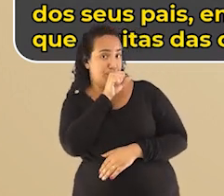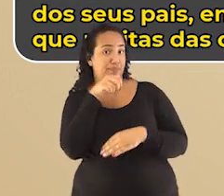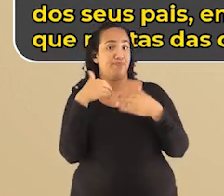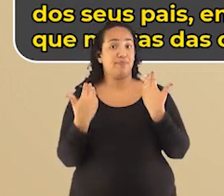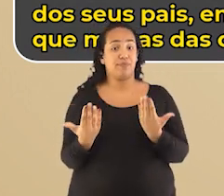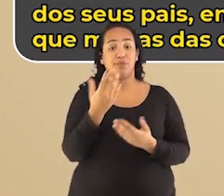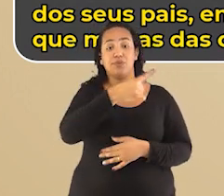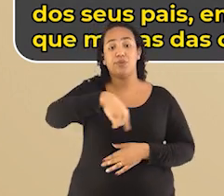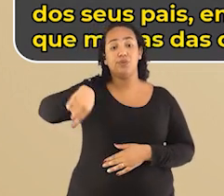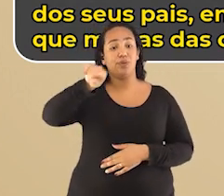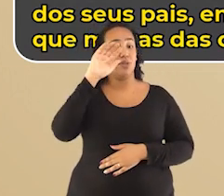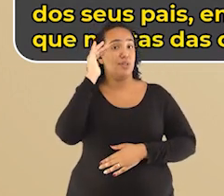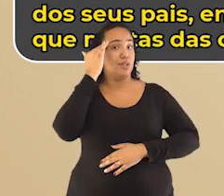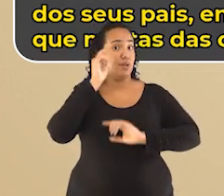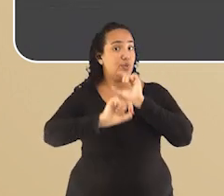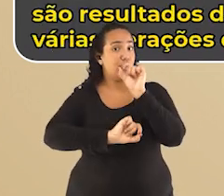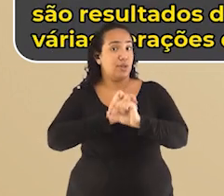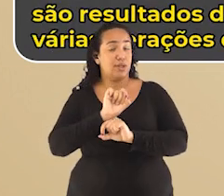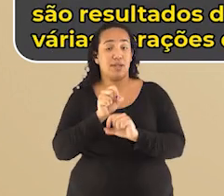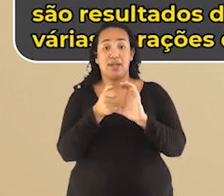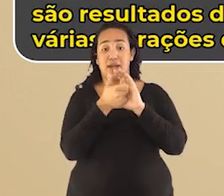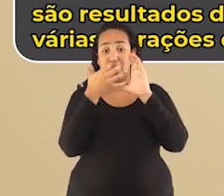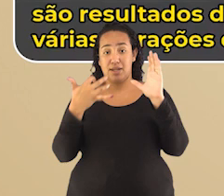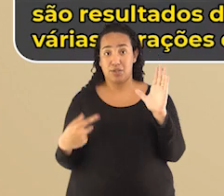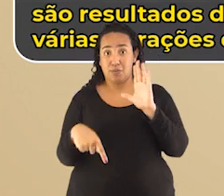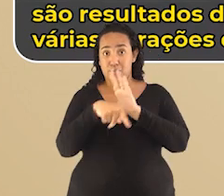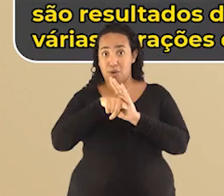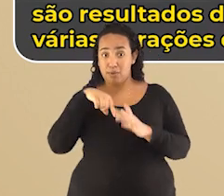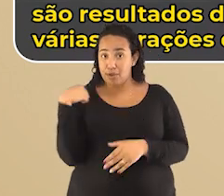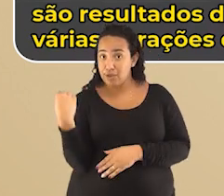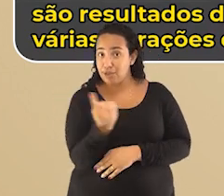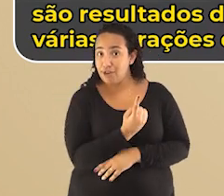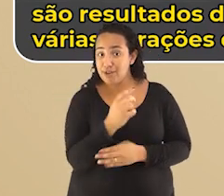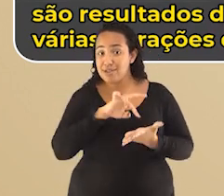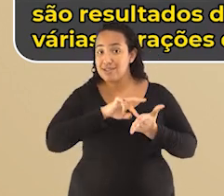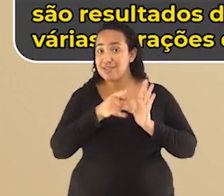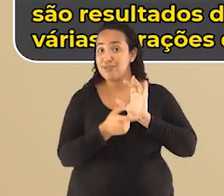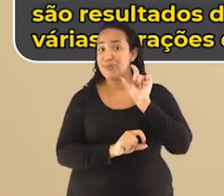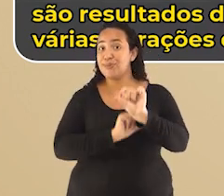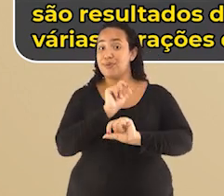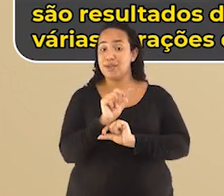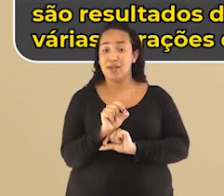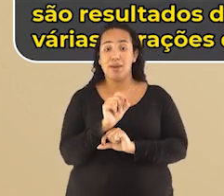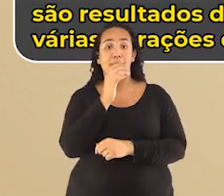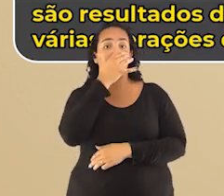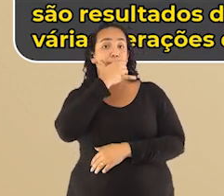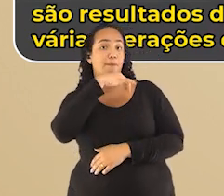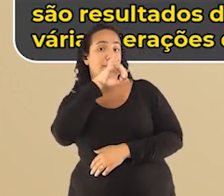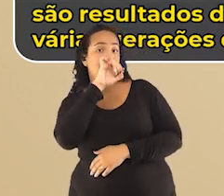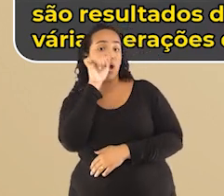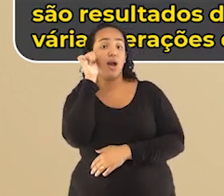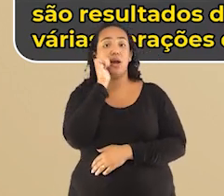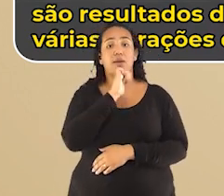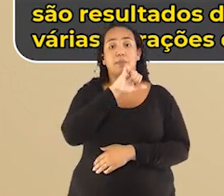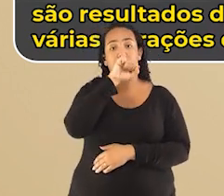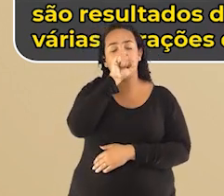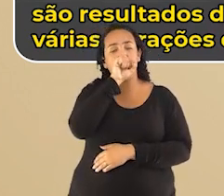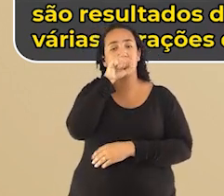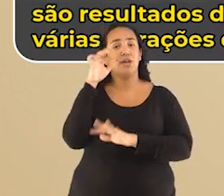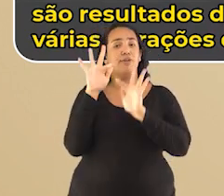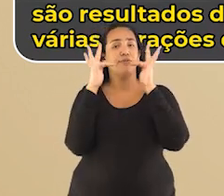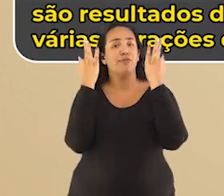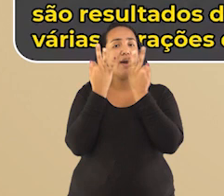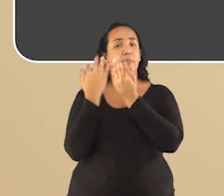podemos entender que muitas das características que nós temos são resultado de misturas que aconteceram em